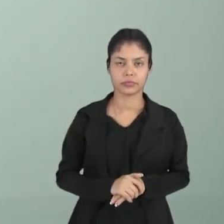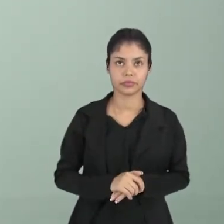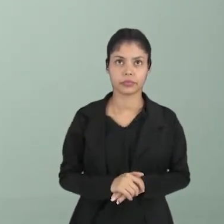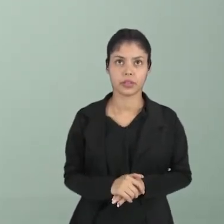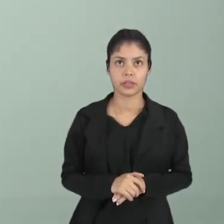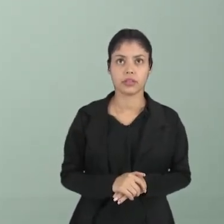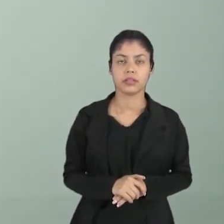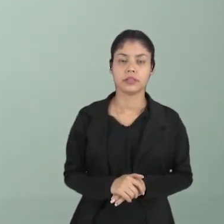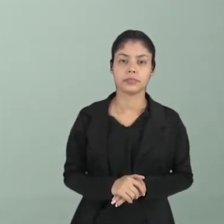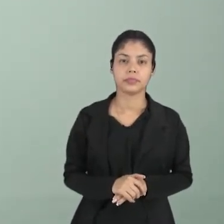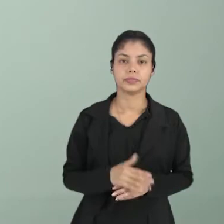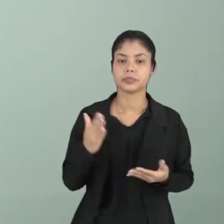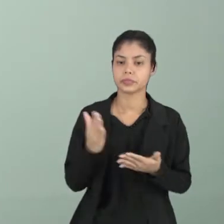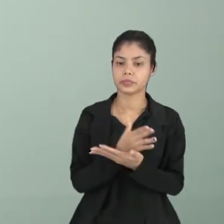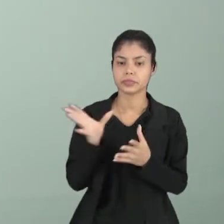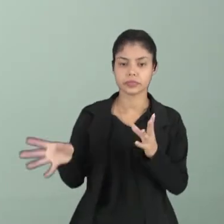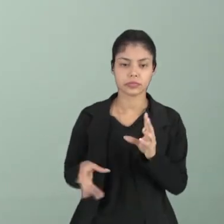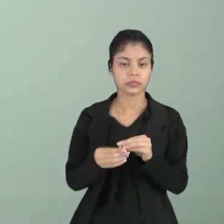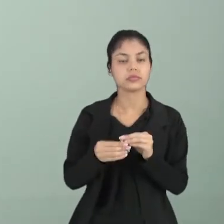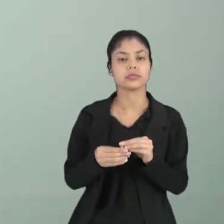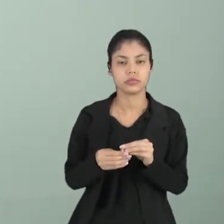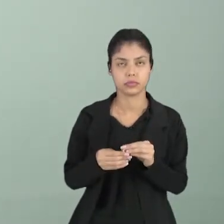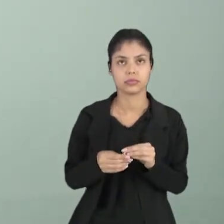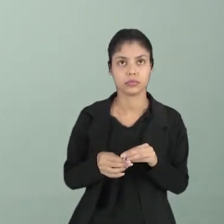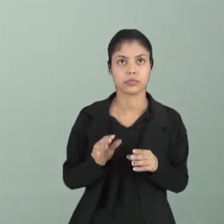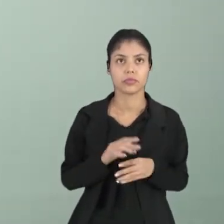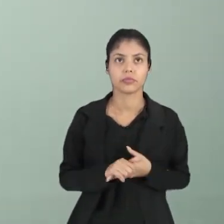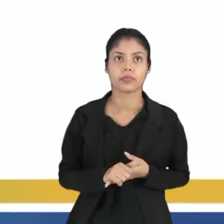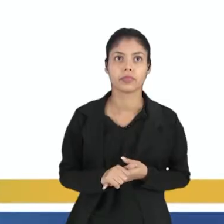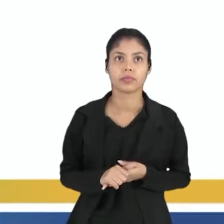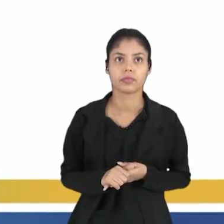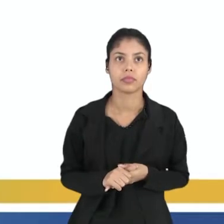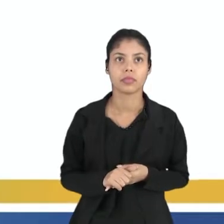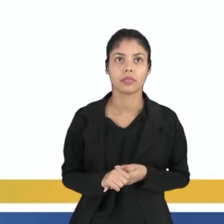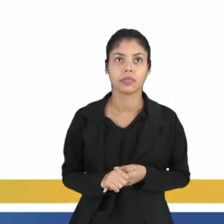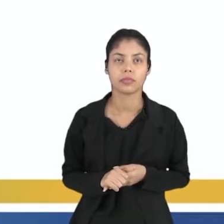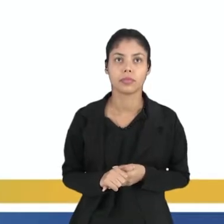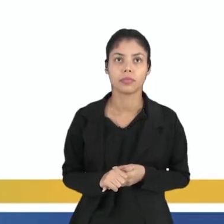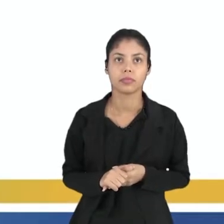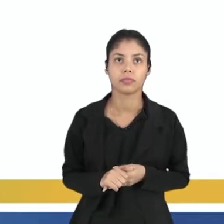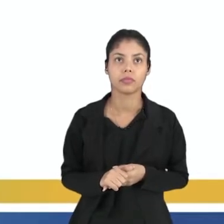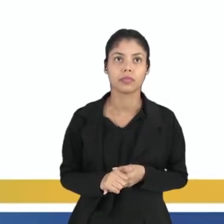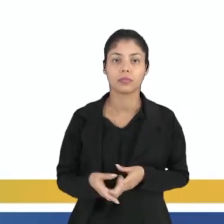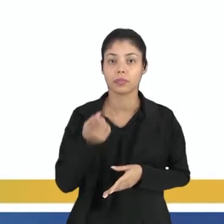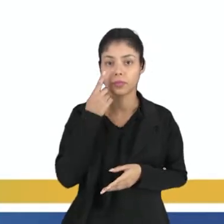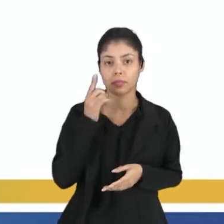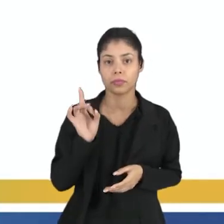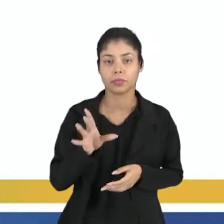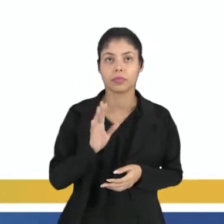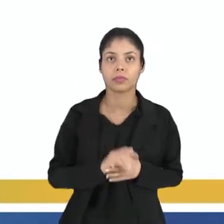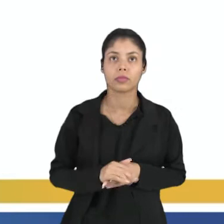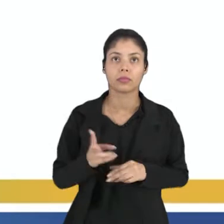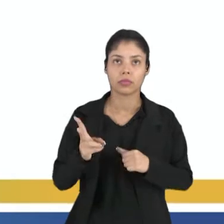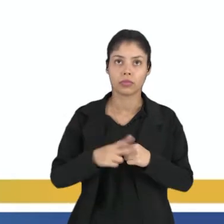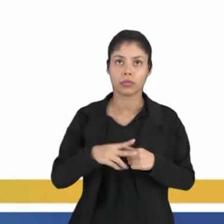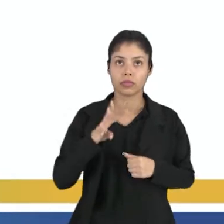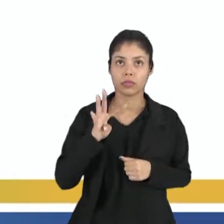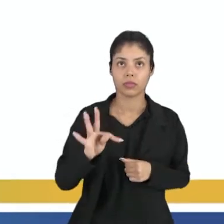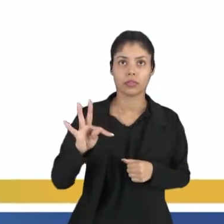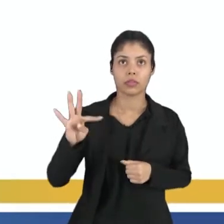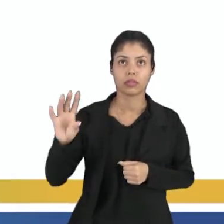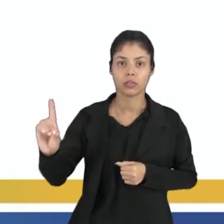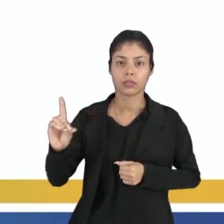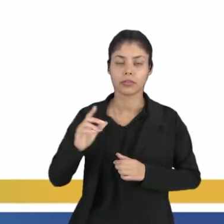por algo. Ele precisa de um complemento para fazer sentido. E agora vamos ver o que seriam os verbos transitivos